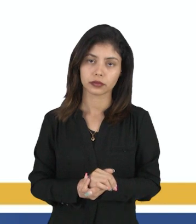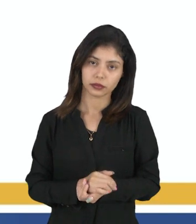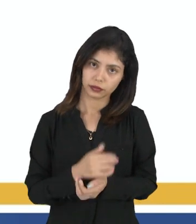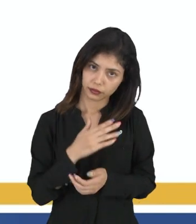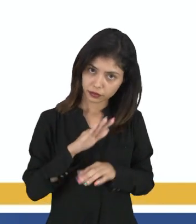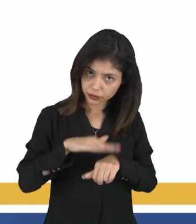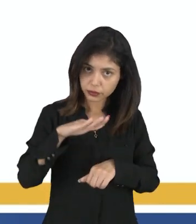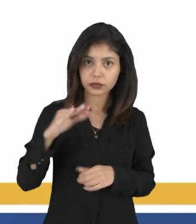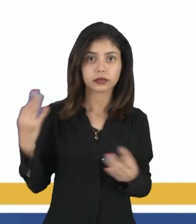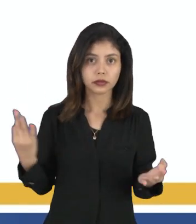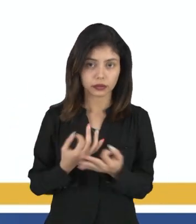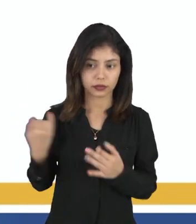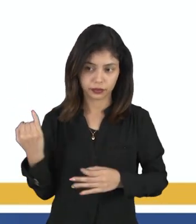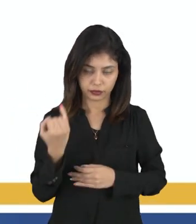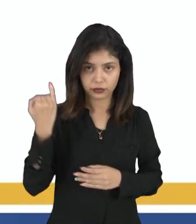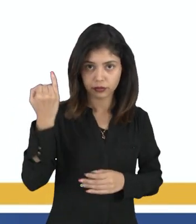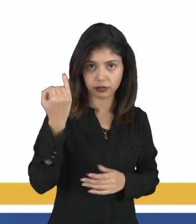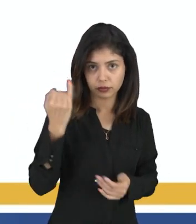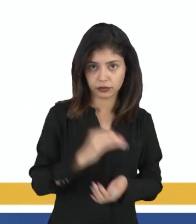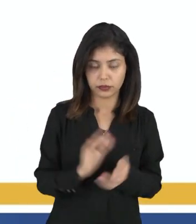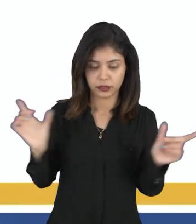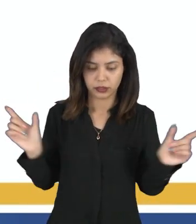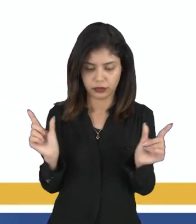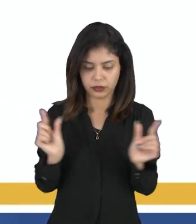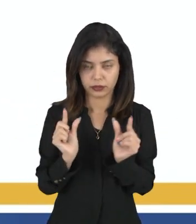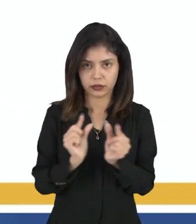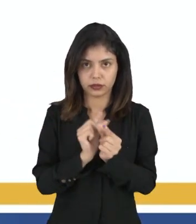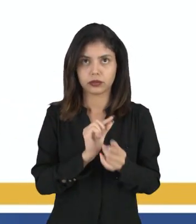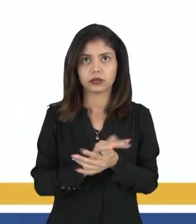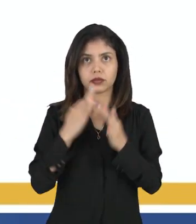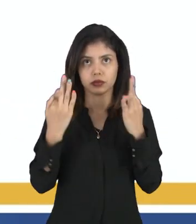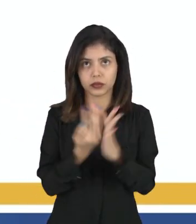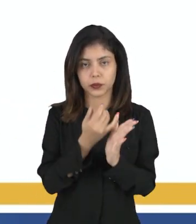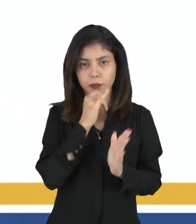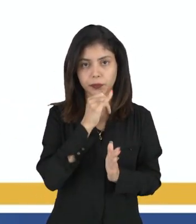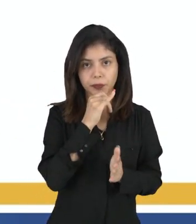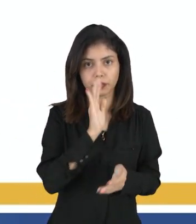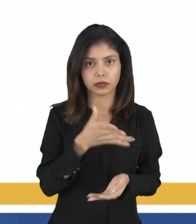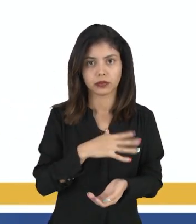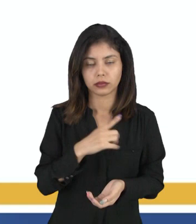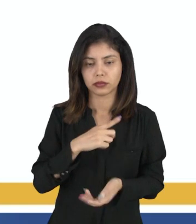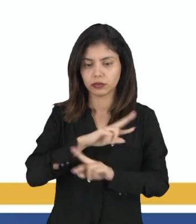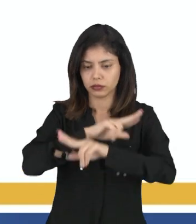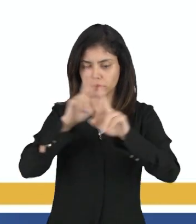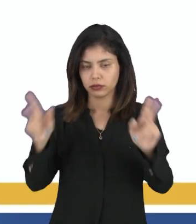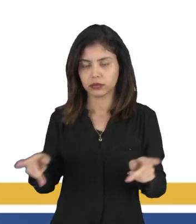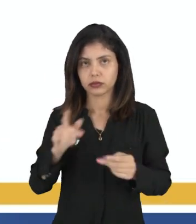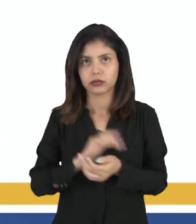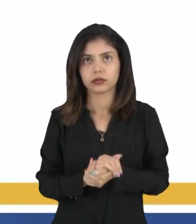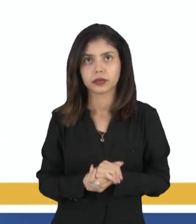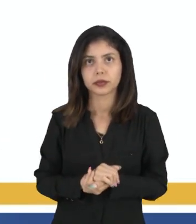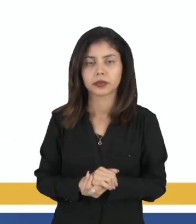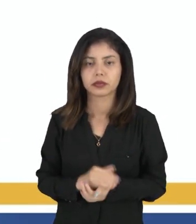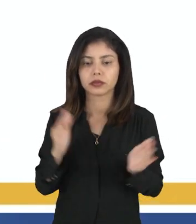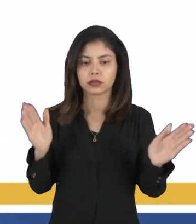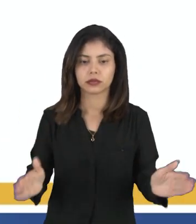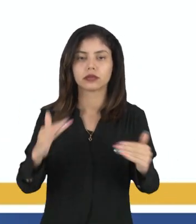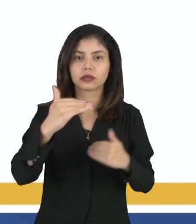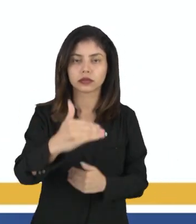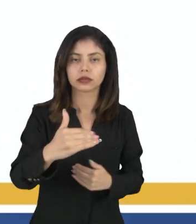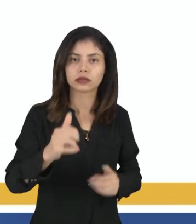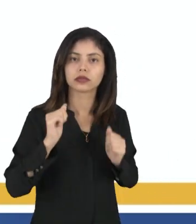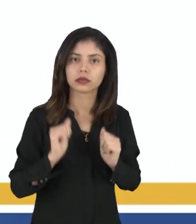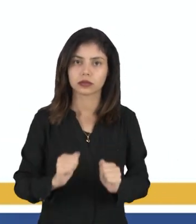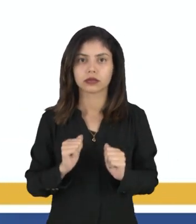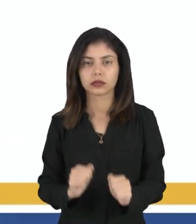vez mais específicos, né? Então, lá na família, por exemplo, eu já tenho diversas famílias, diversas caixinhas onde eu